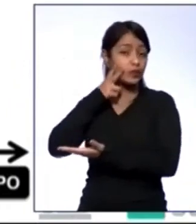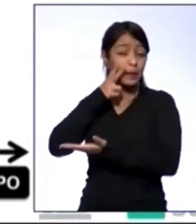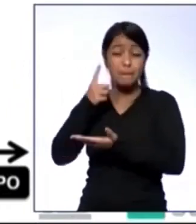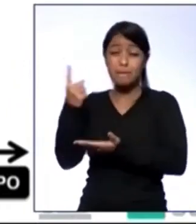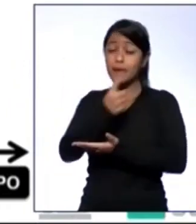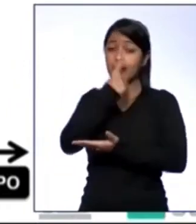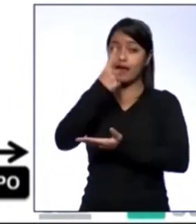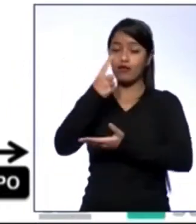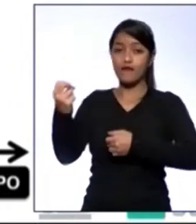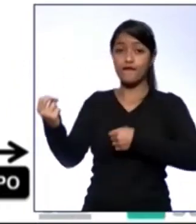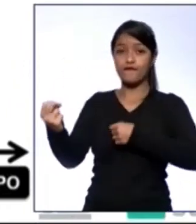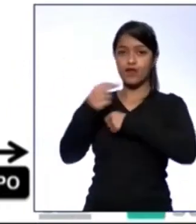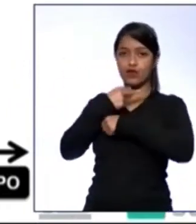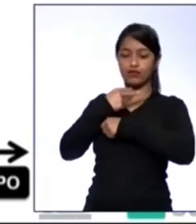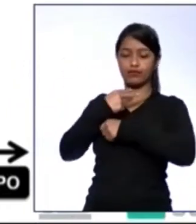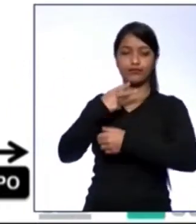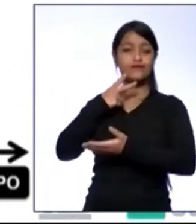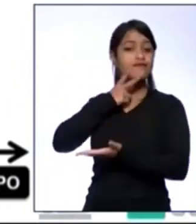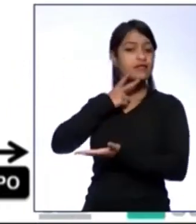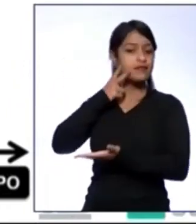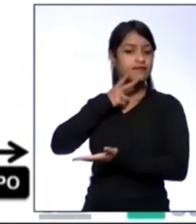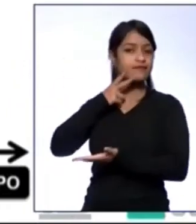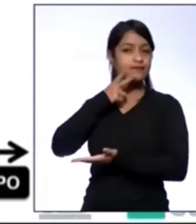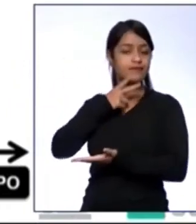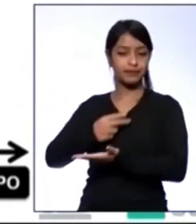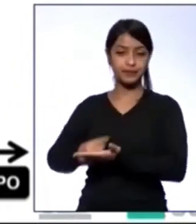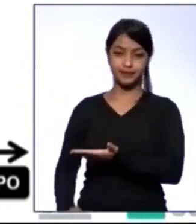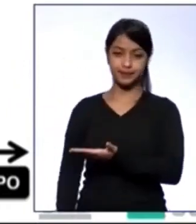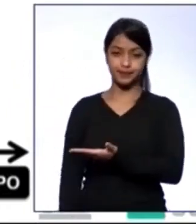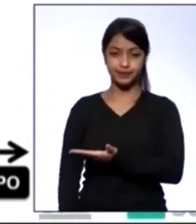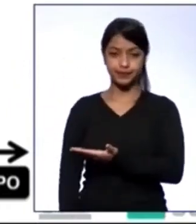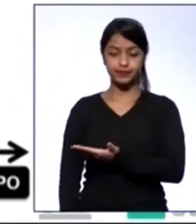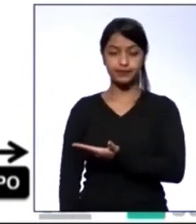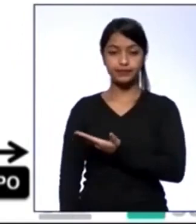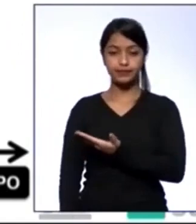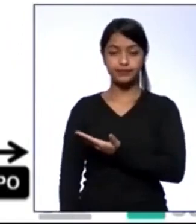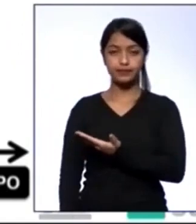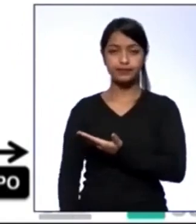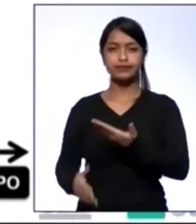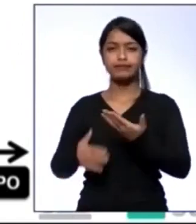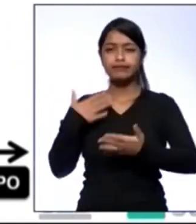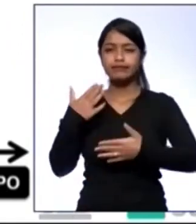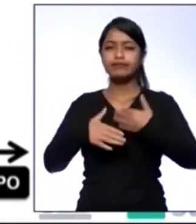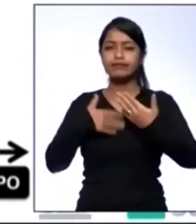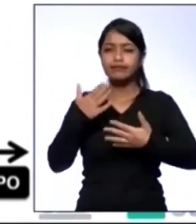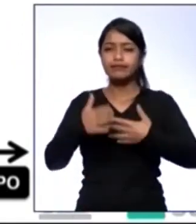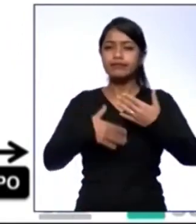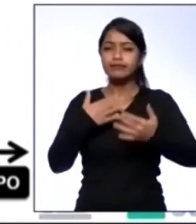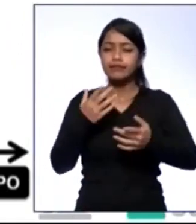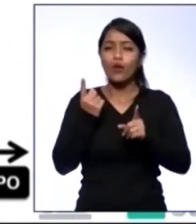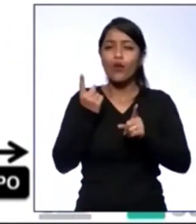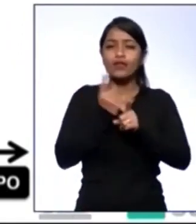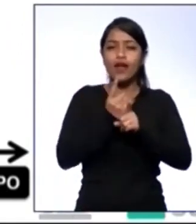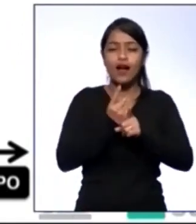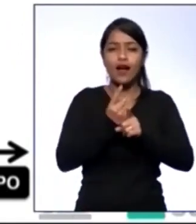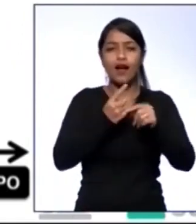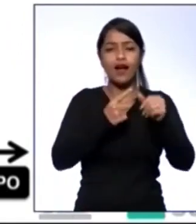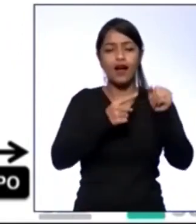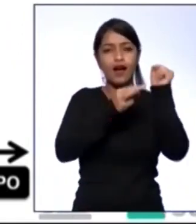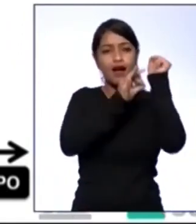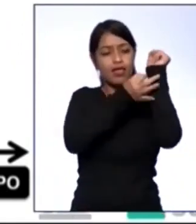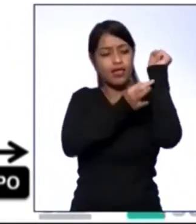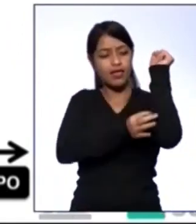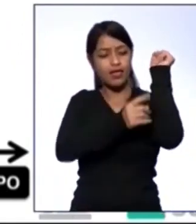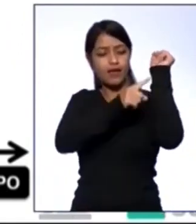vírus da cachumba. Lembra que eu disse que até encontrar o linfócito B, né, até o linfócito B no meu